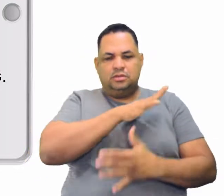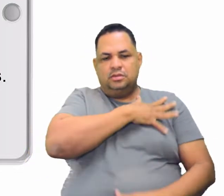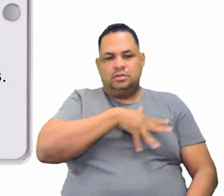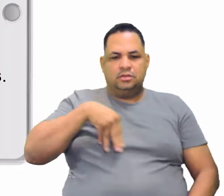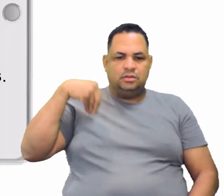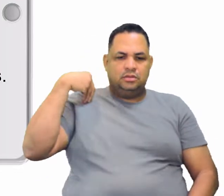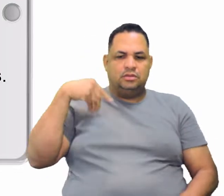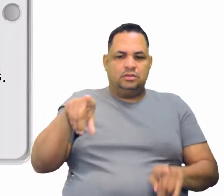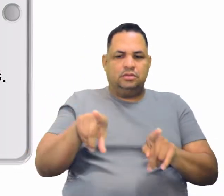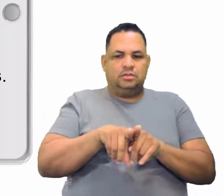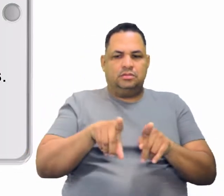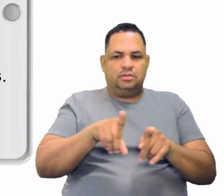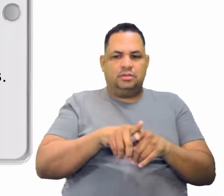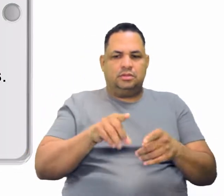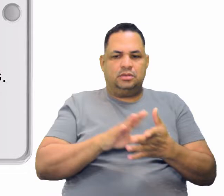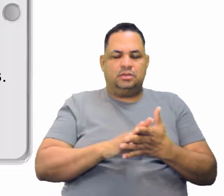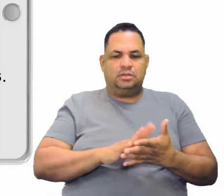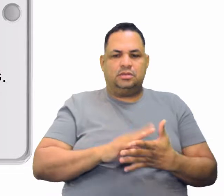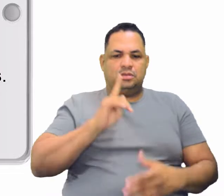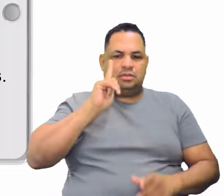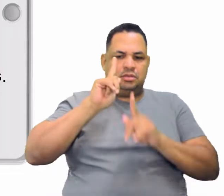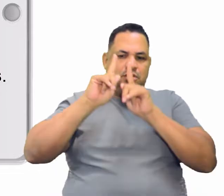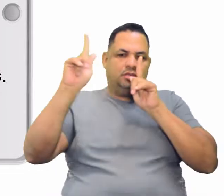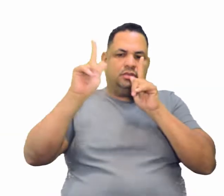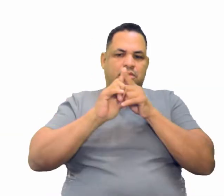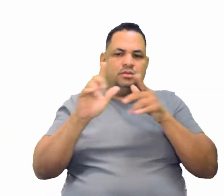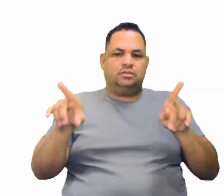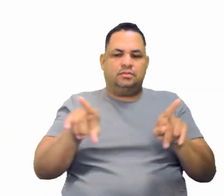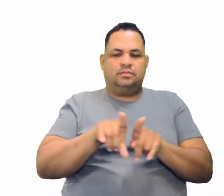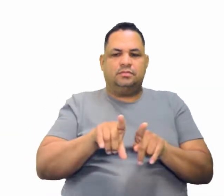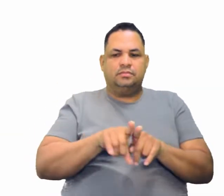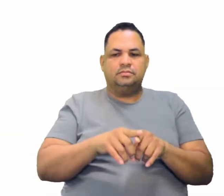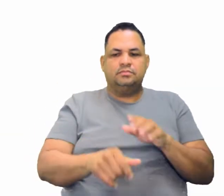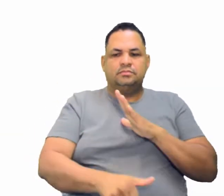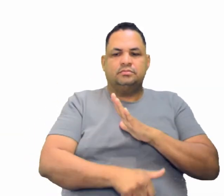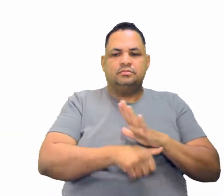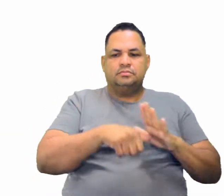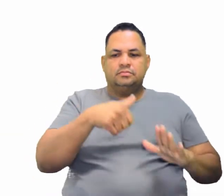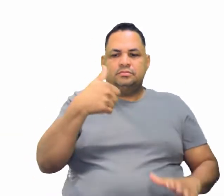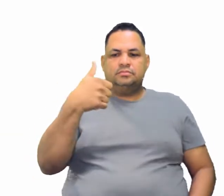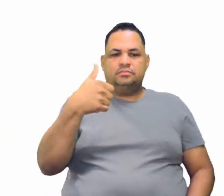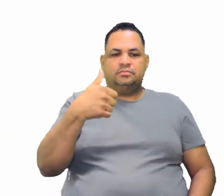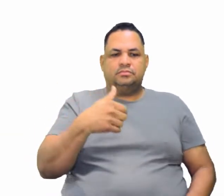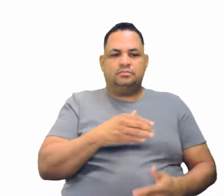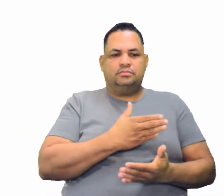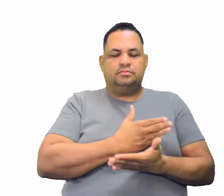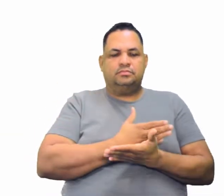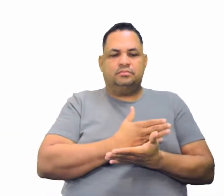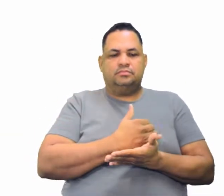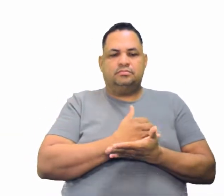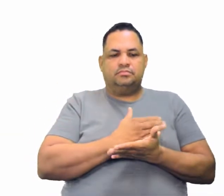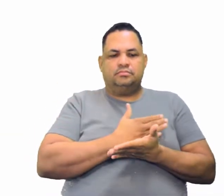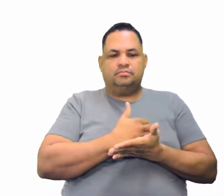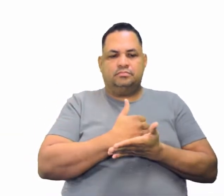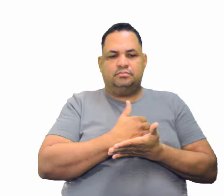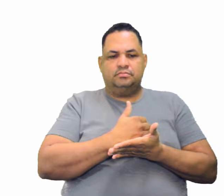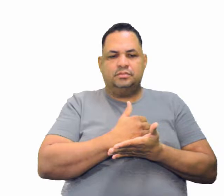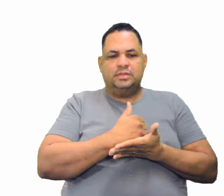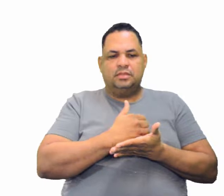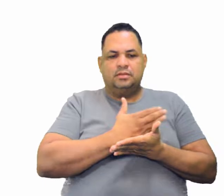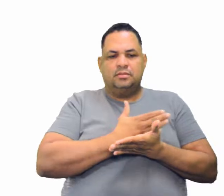segundo Galileu, ok? Então vamos começar aqui, pessoal. Primeira lei de Newton, princípio da inércia, tá